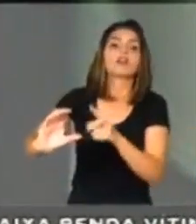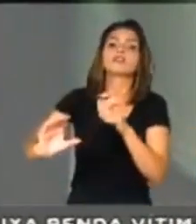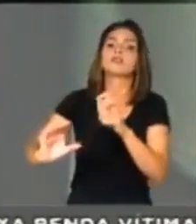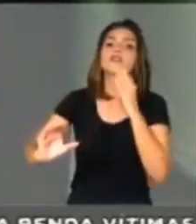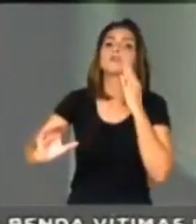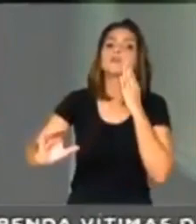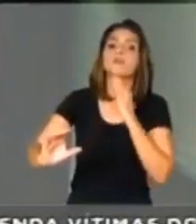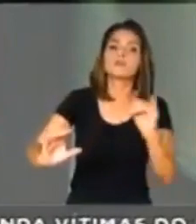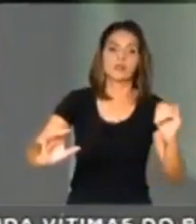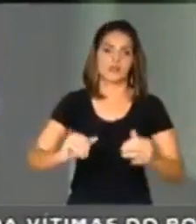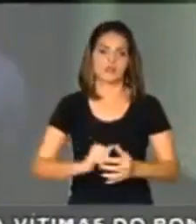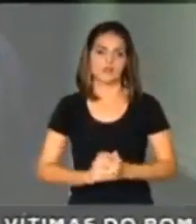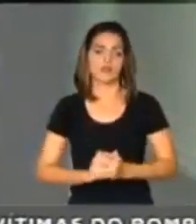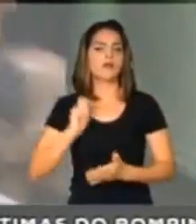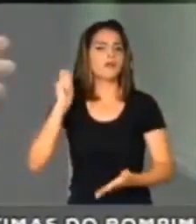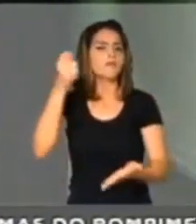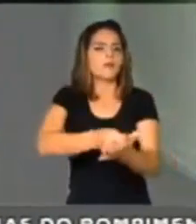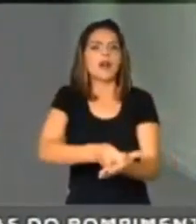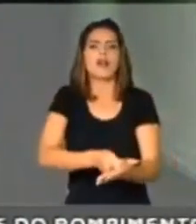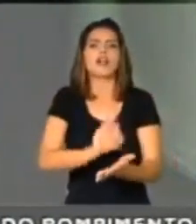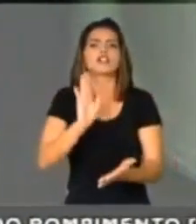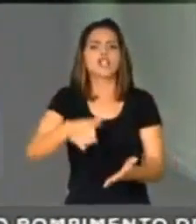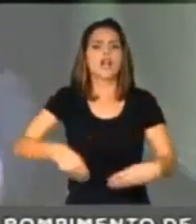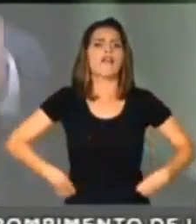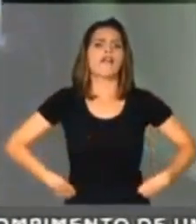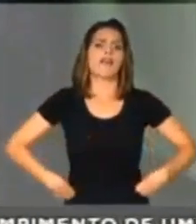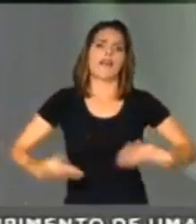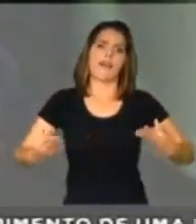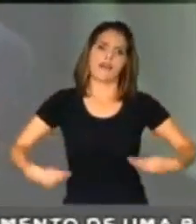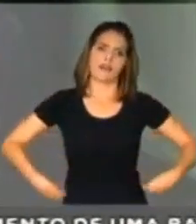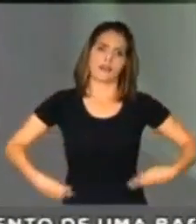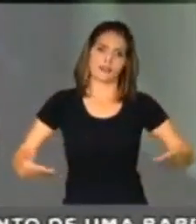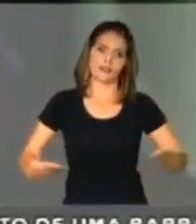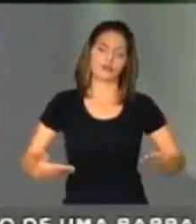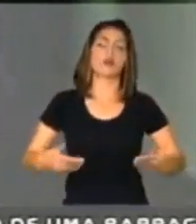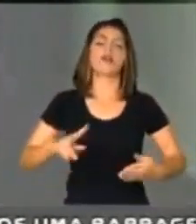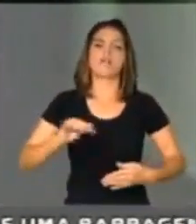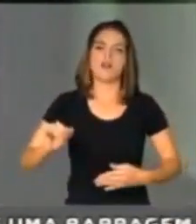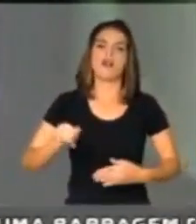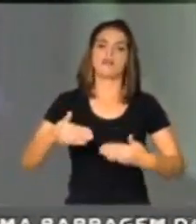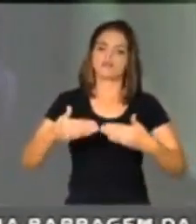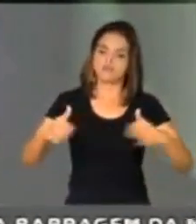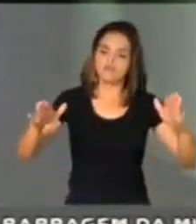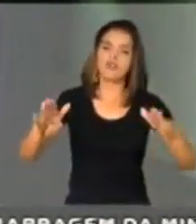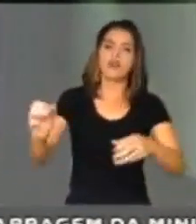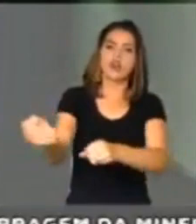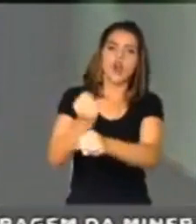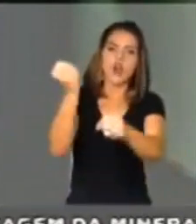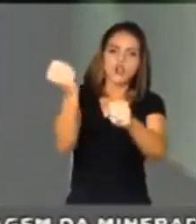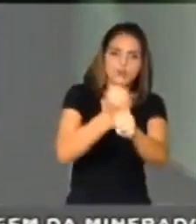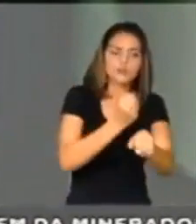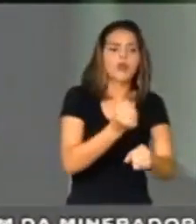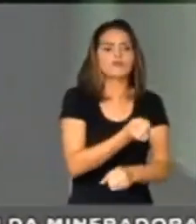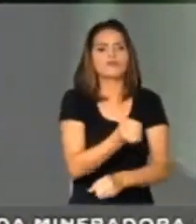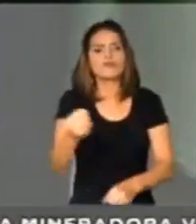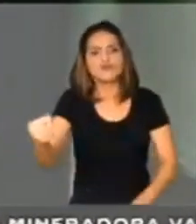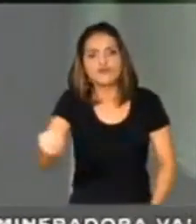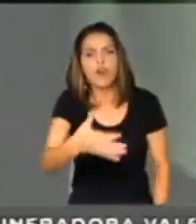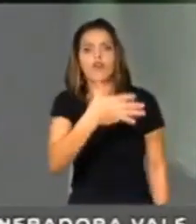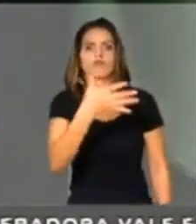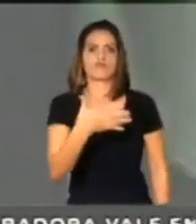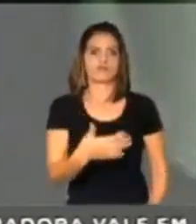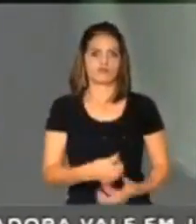pagar recursos que já foram gastos e abrir novas frentes de trabalho, novos